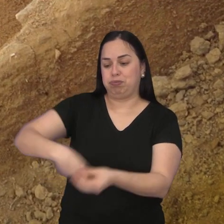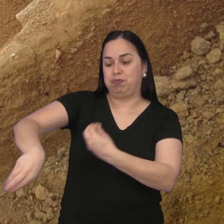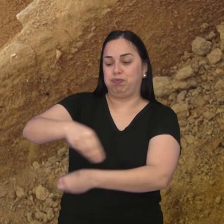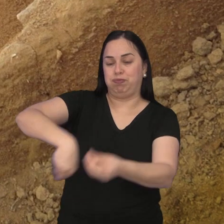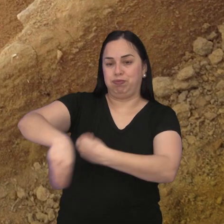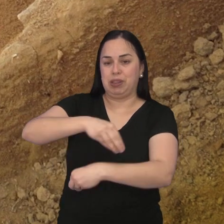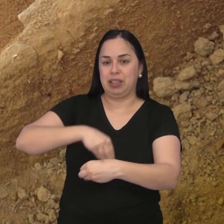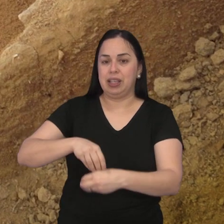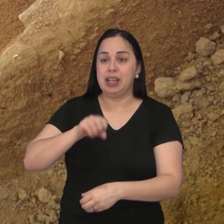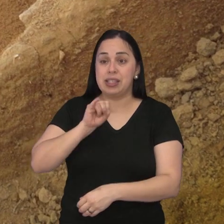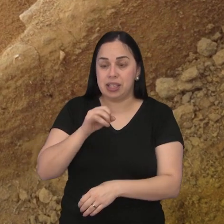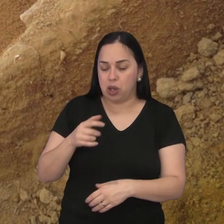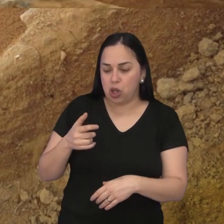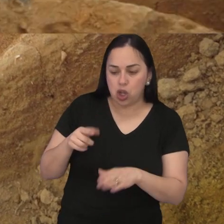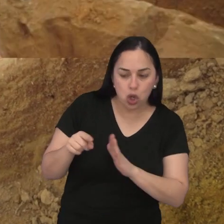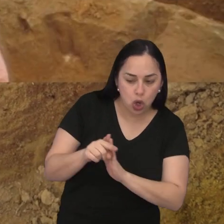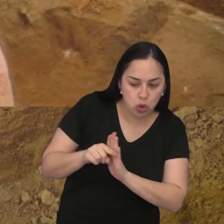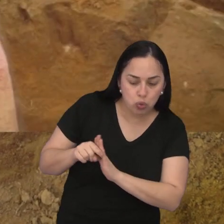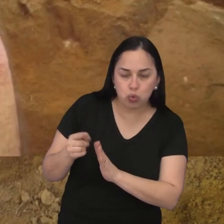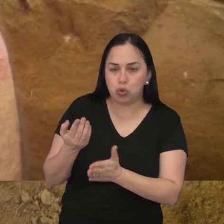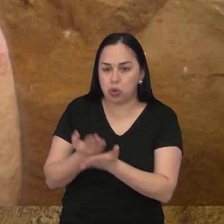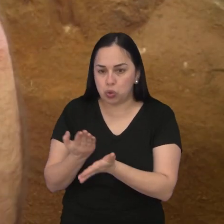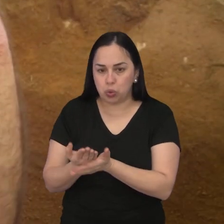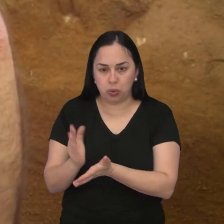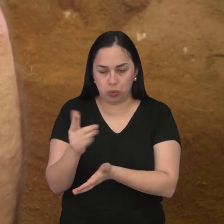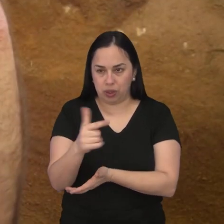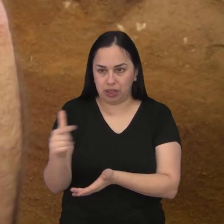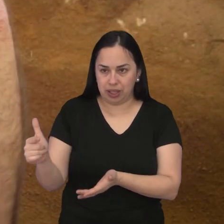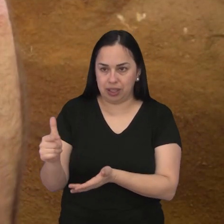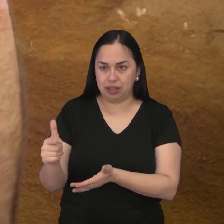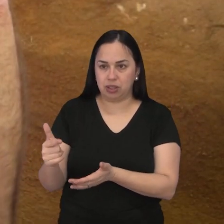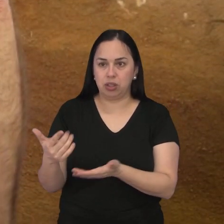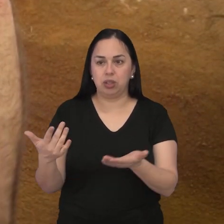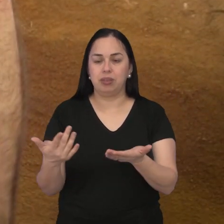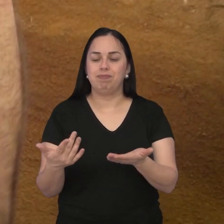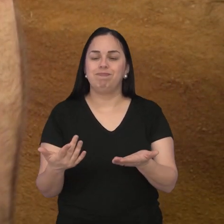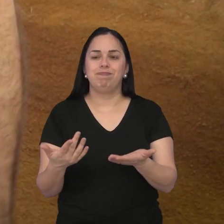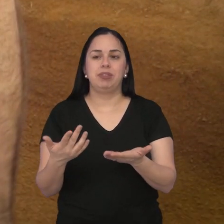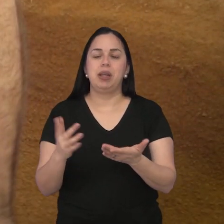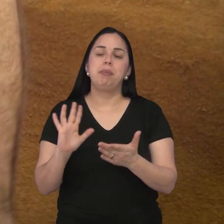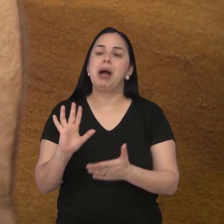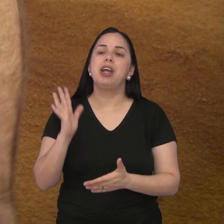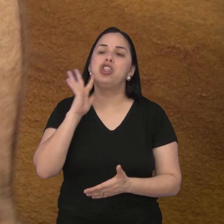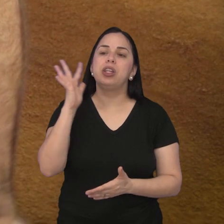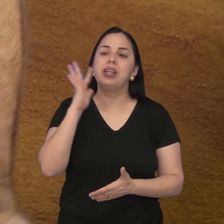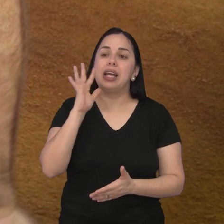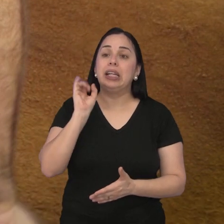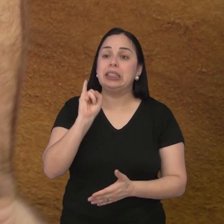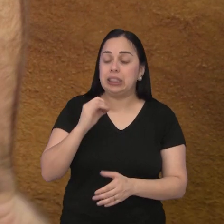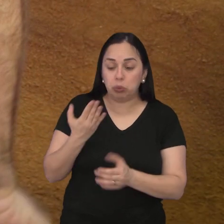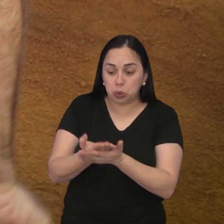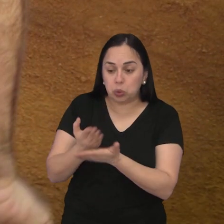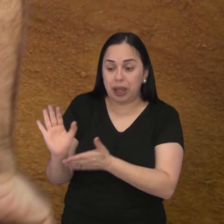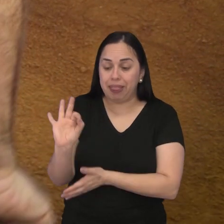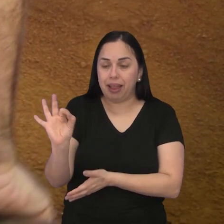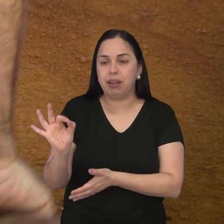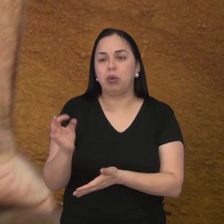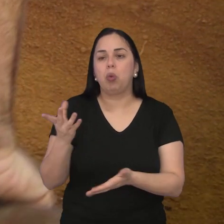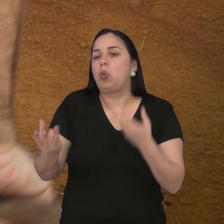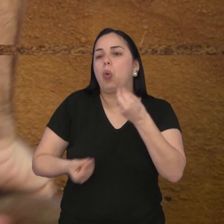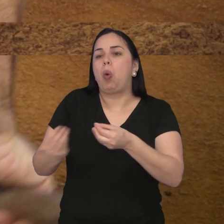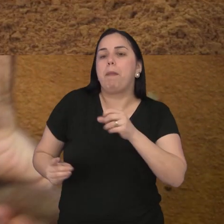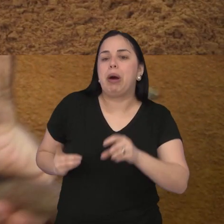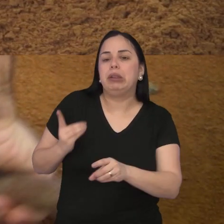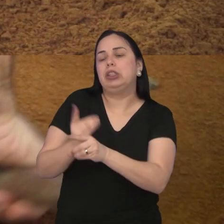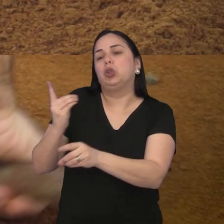não existe estudo naquele local, todas essas informações que eu lhe passei, Vanessa, agora, podiam não estar ocorrendo, porque todo o solo